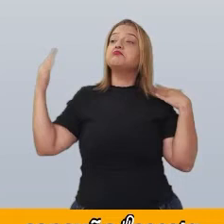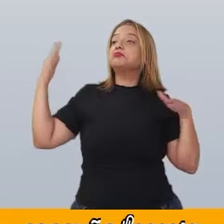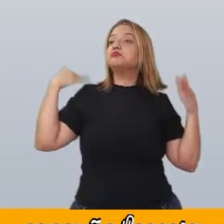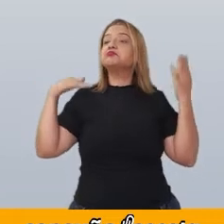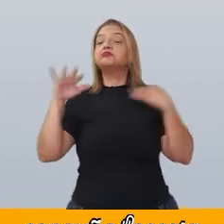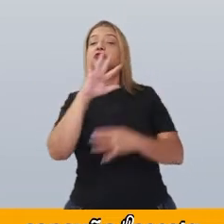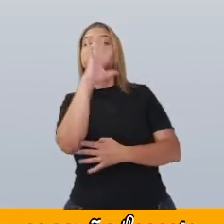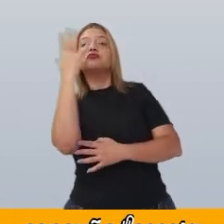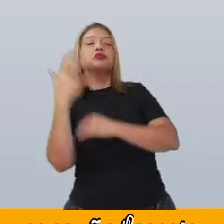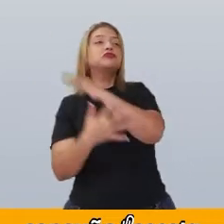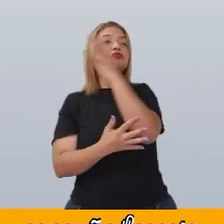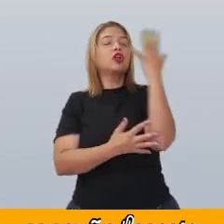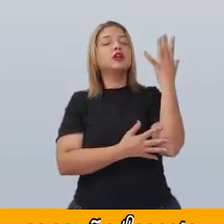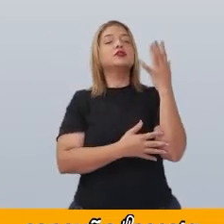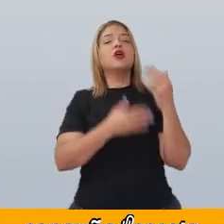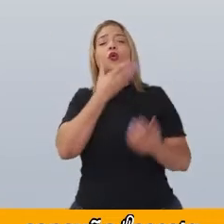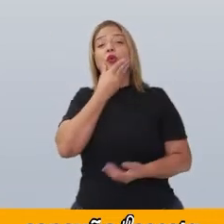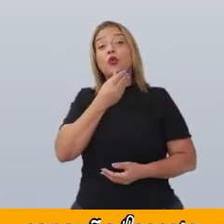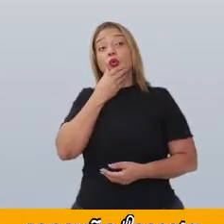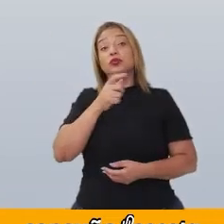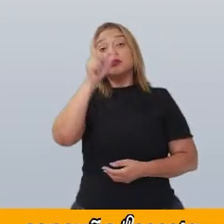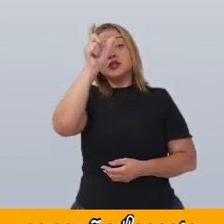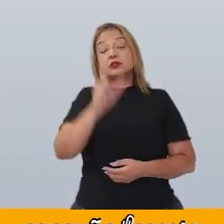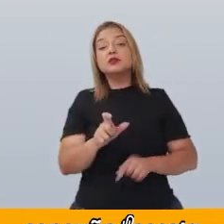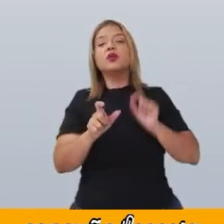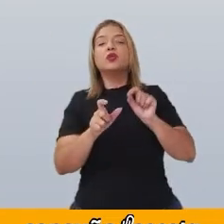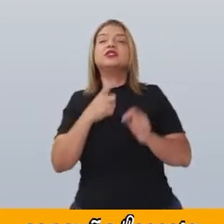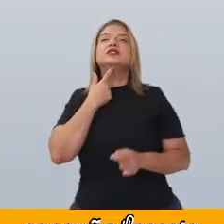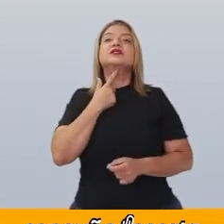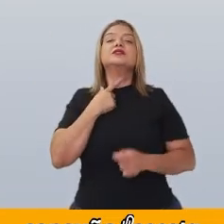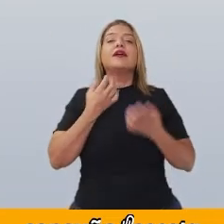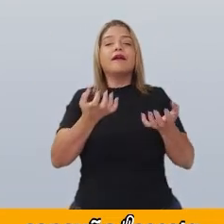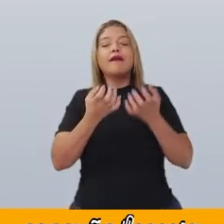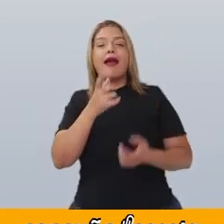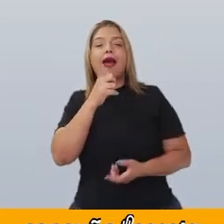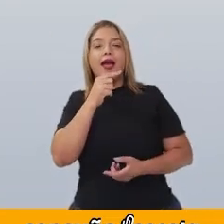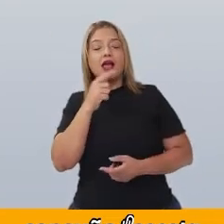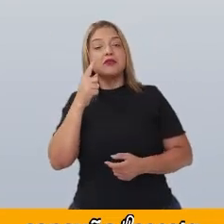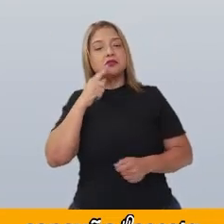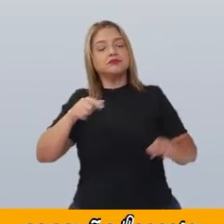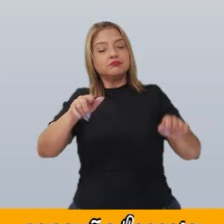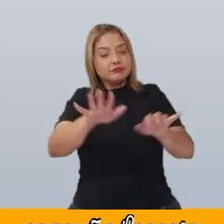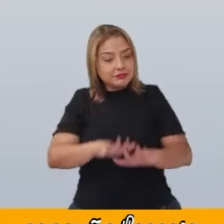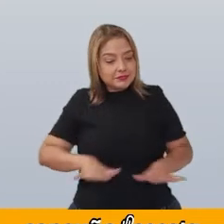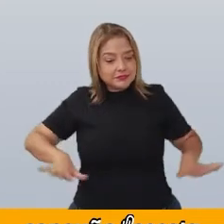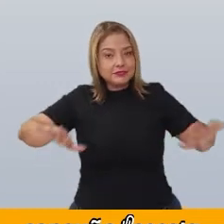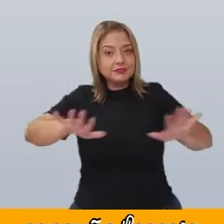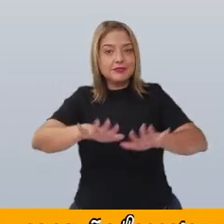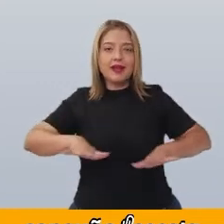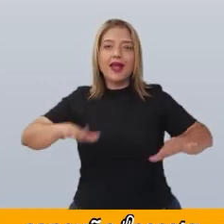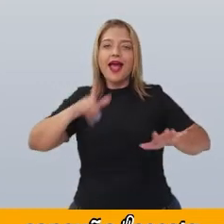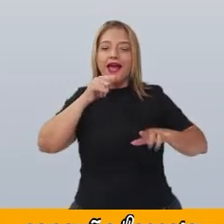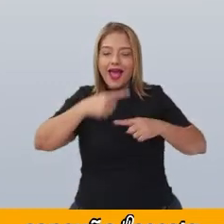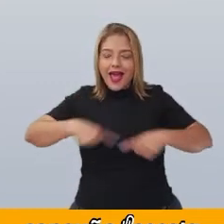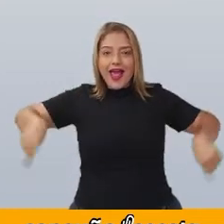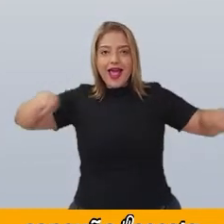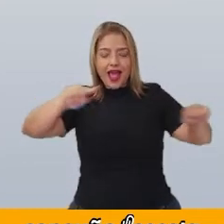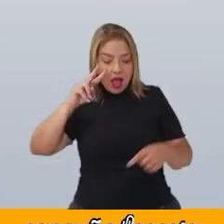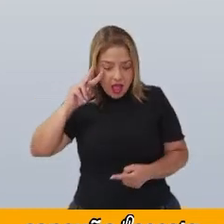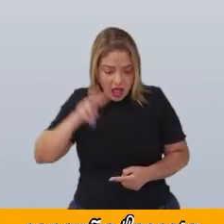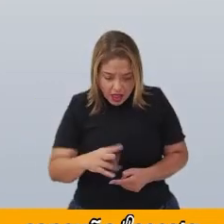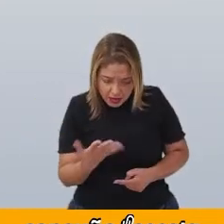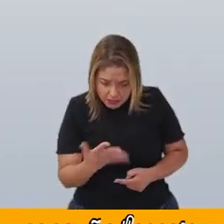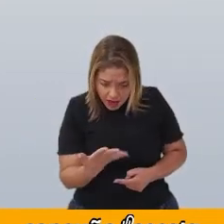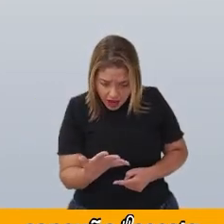floresta, Narciso sentiu sede e quis tomar água. Ao debruçar-se no lago, viu seu próprio rosto refletido